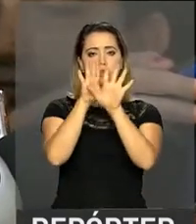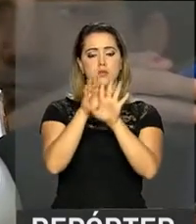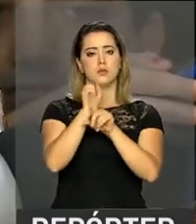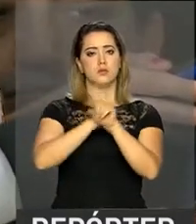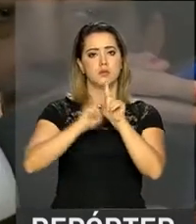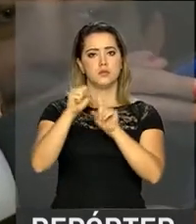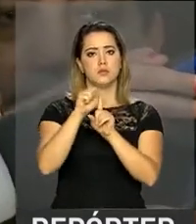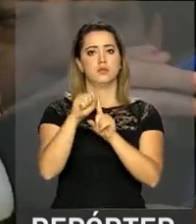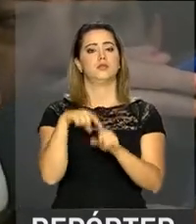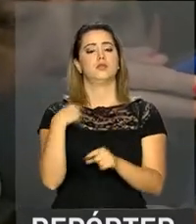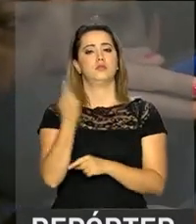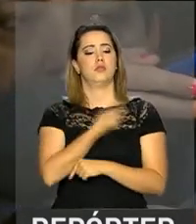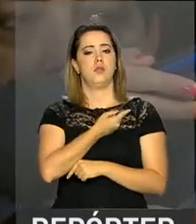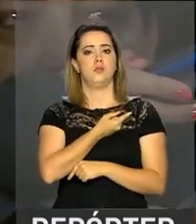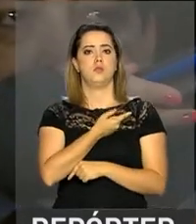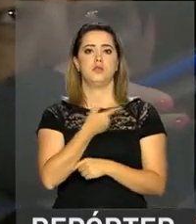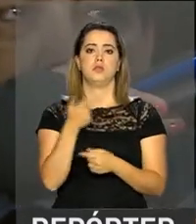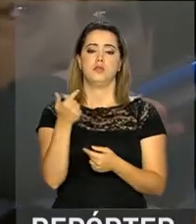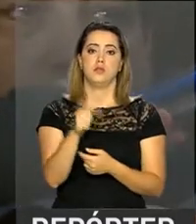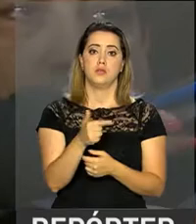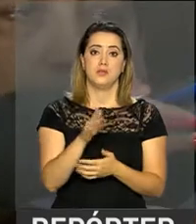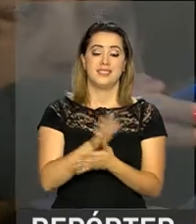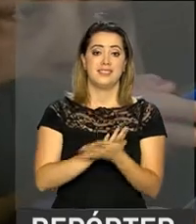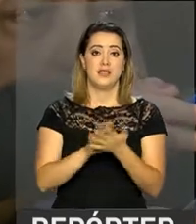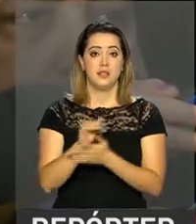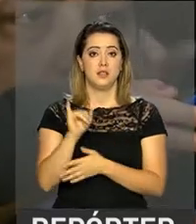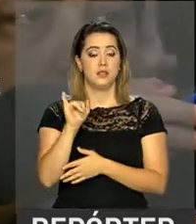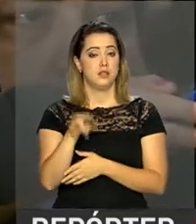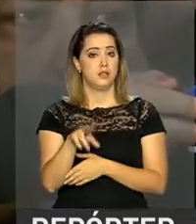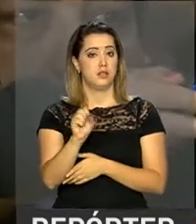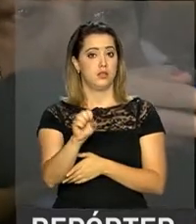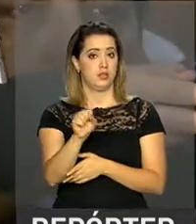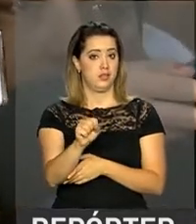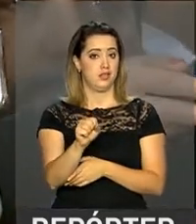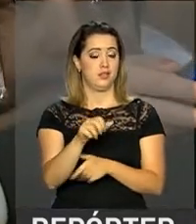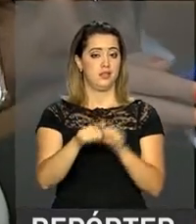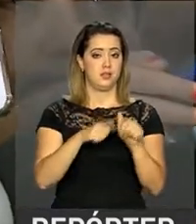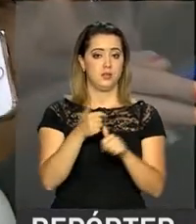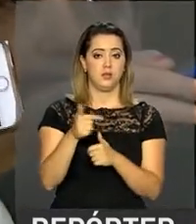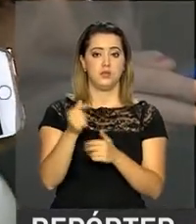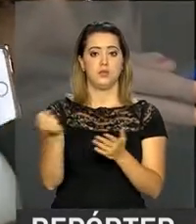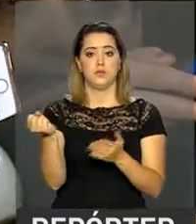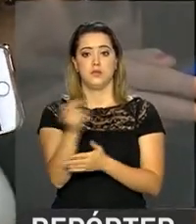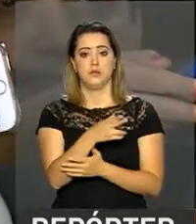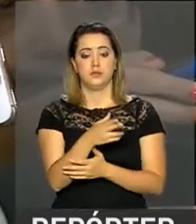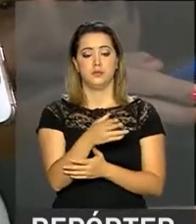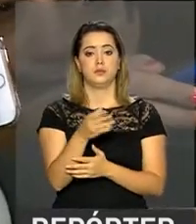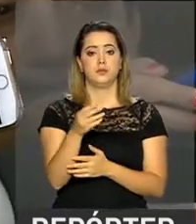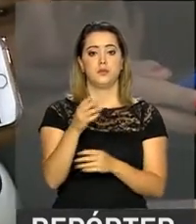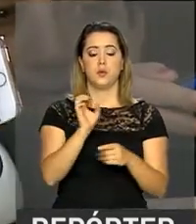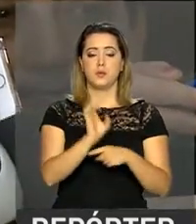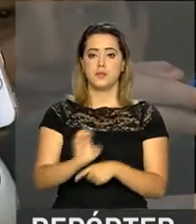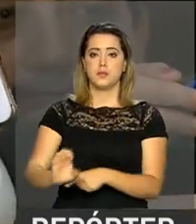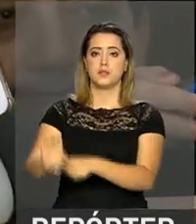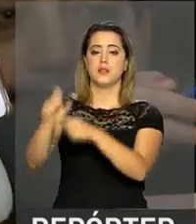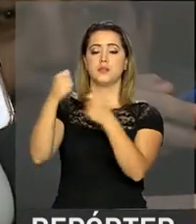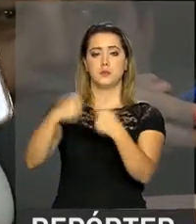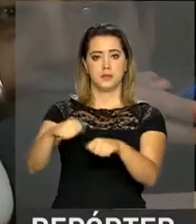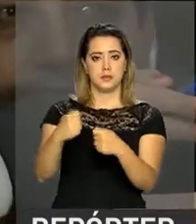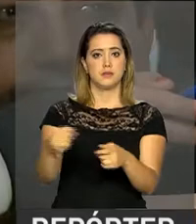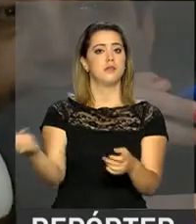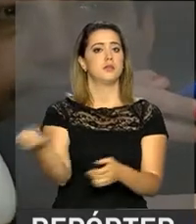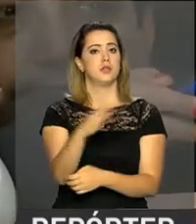sociedade. Se nós não fizermos a reforma da Previdência, se os estados não fizerem a reforma da Previdência dos